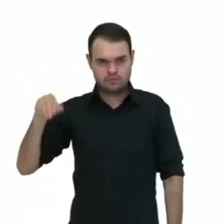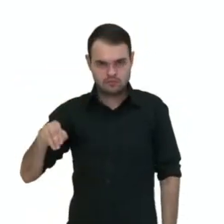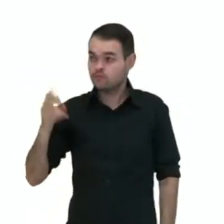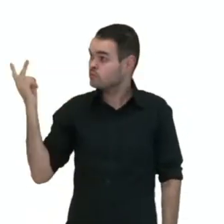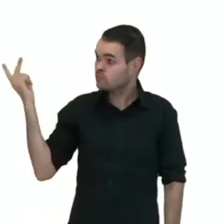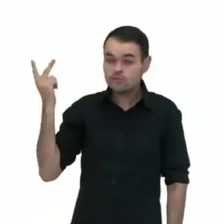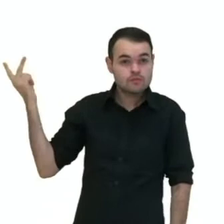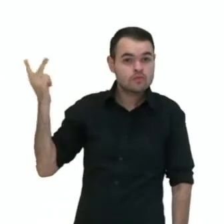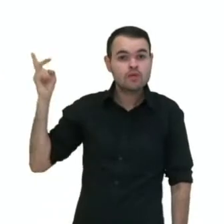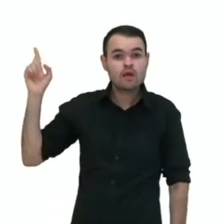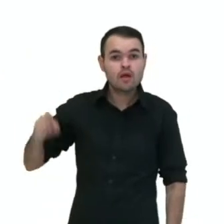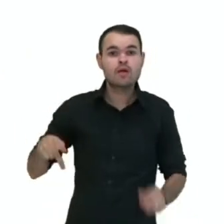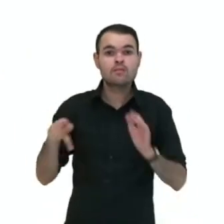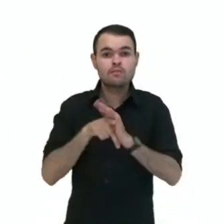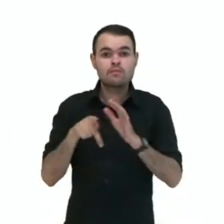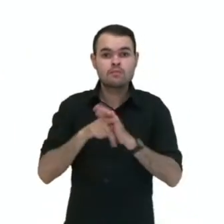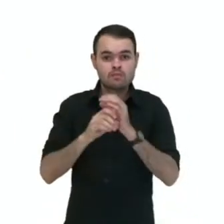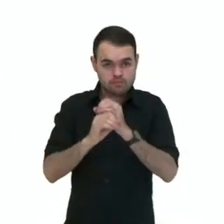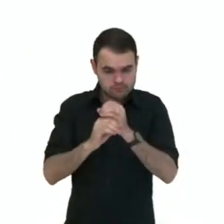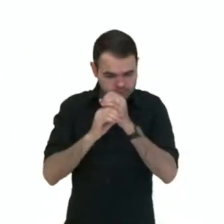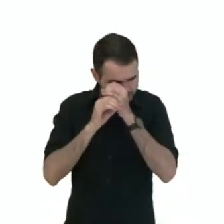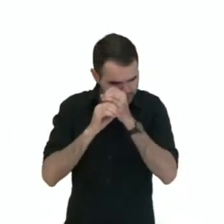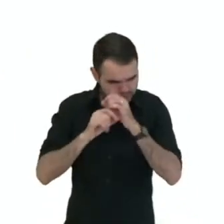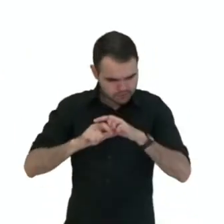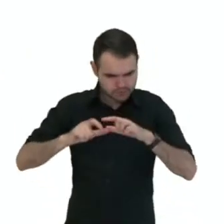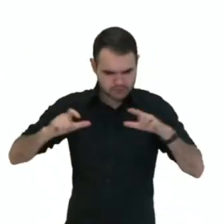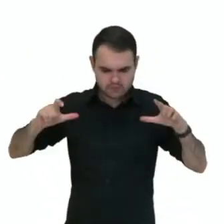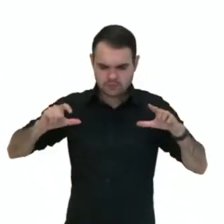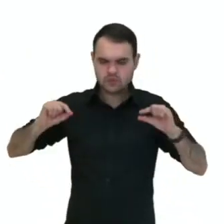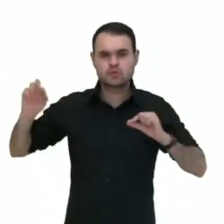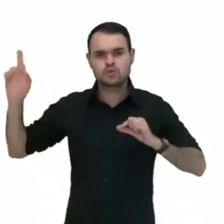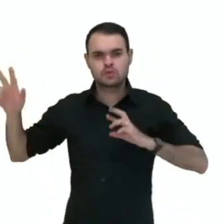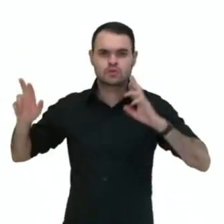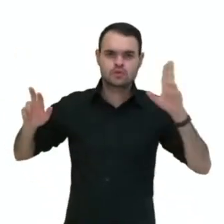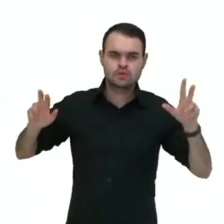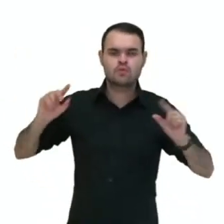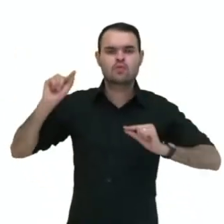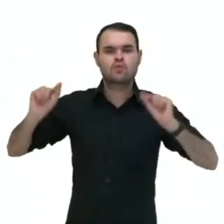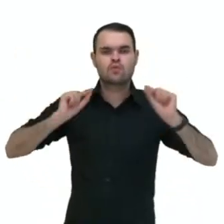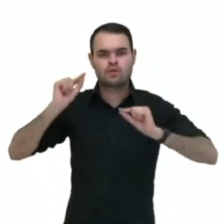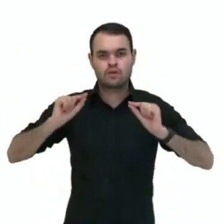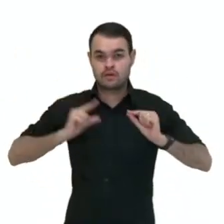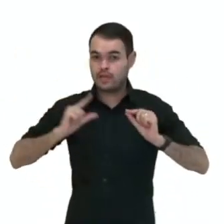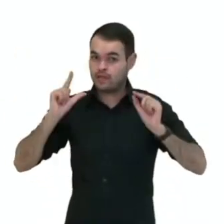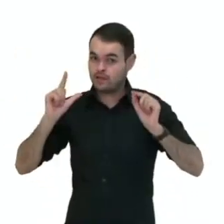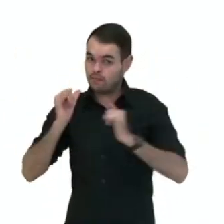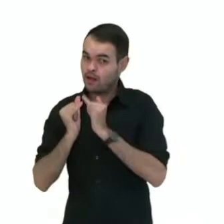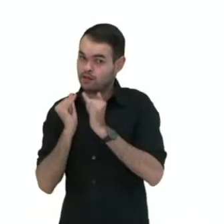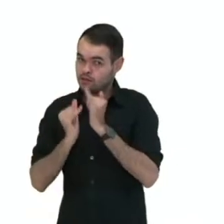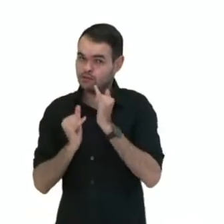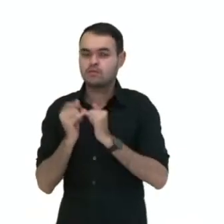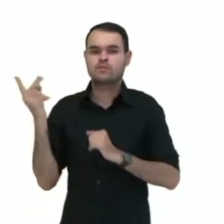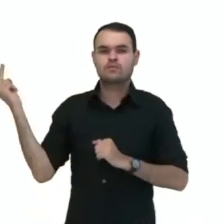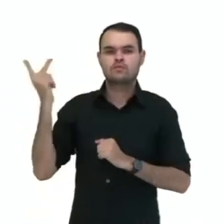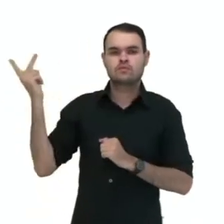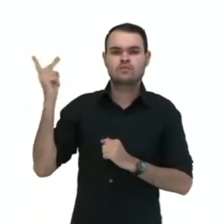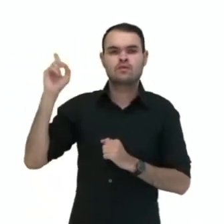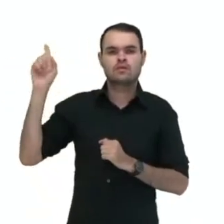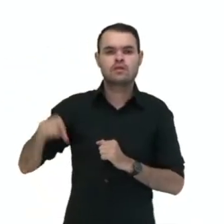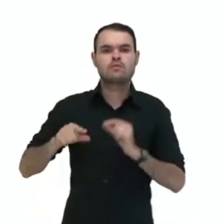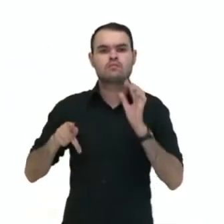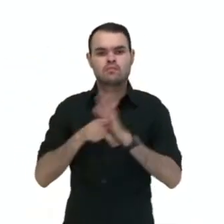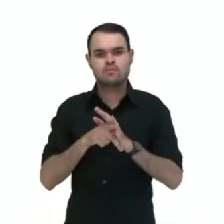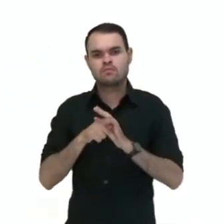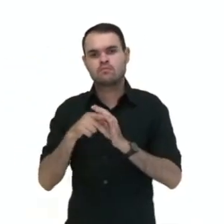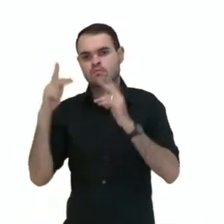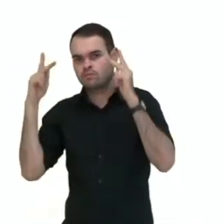organismos macroscopicamente diferentes. O que eles têm em comum é que as células destes 2 organismos, ser humano e